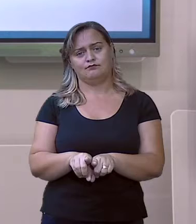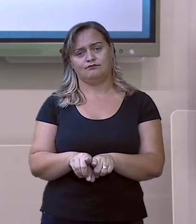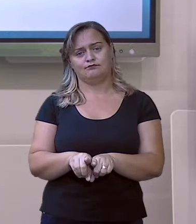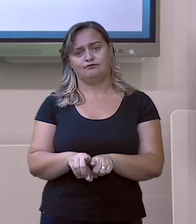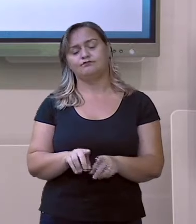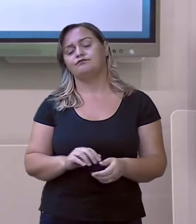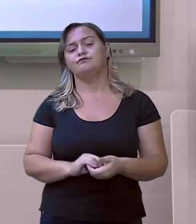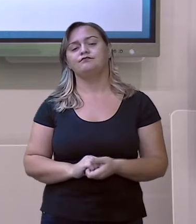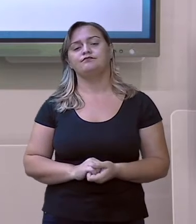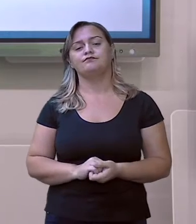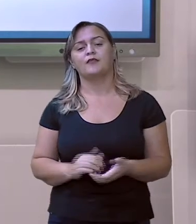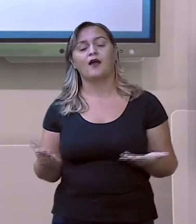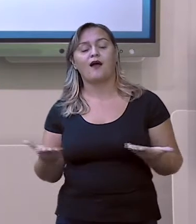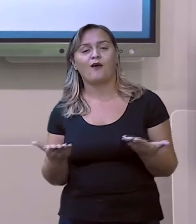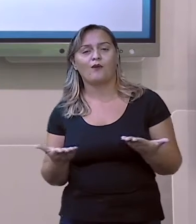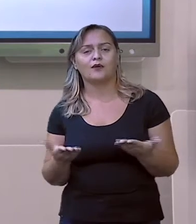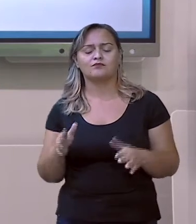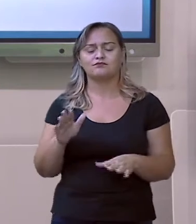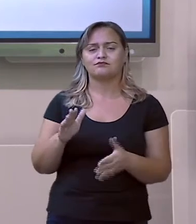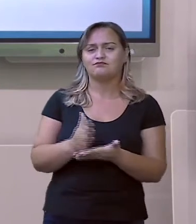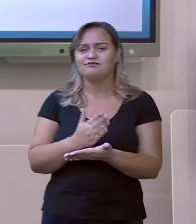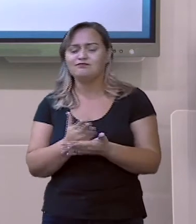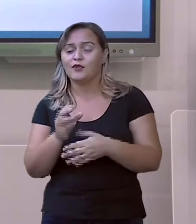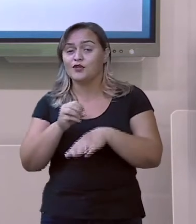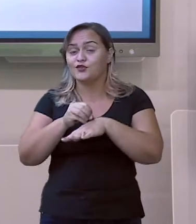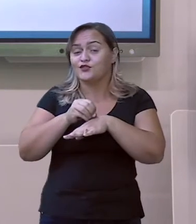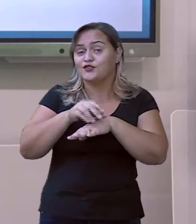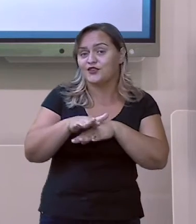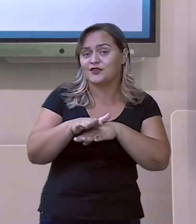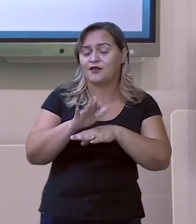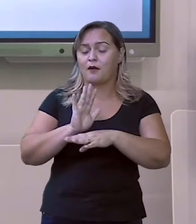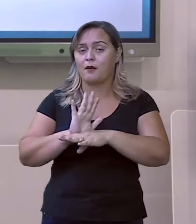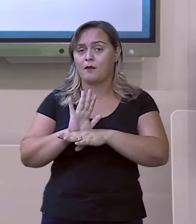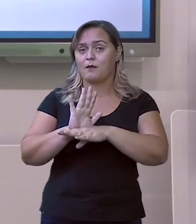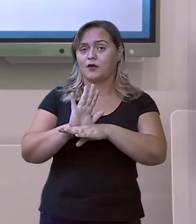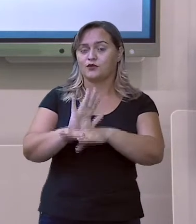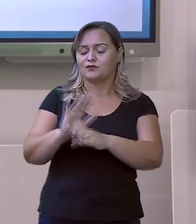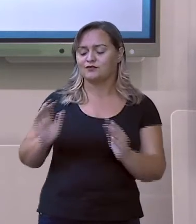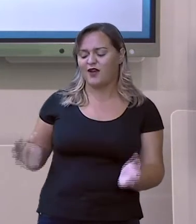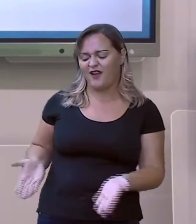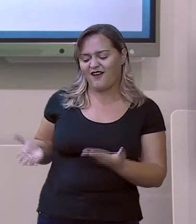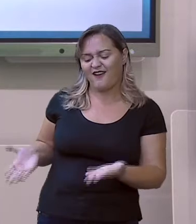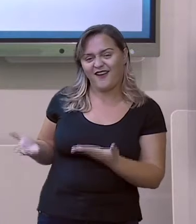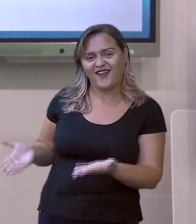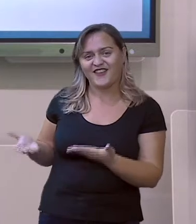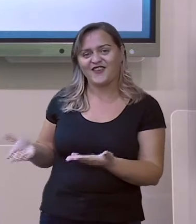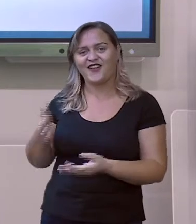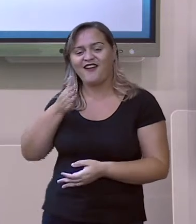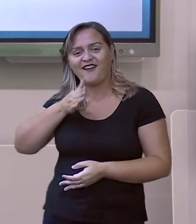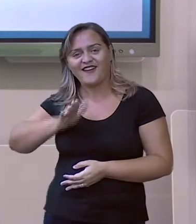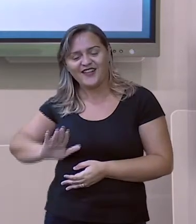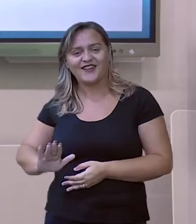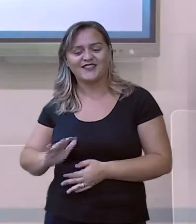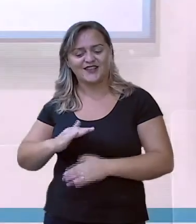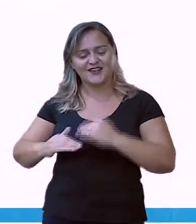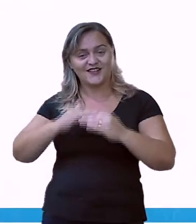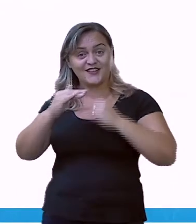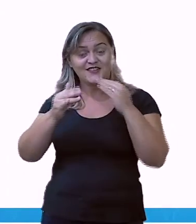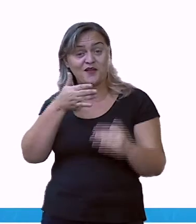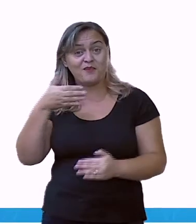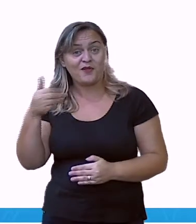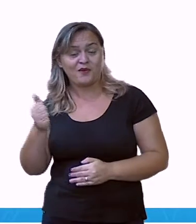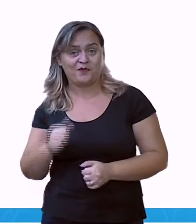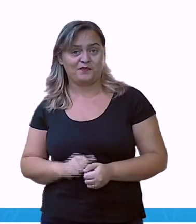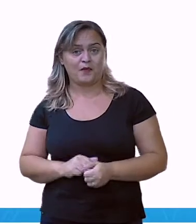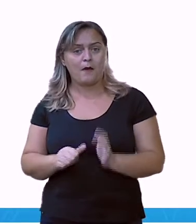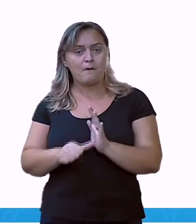tudo isso, vamos a algumas dicas para te ajudar a estimular o seu pequeno a desenvolver melhor. Primeiro, faça